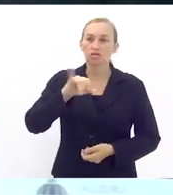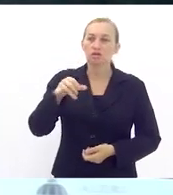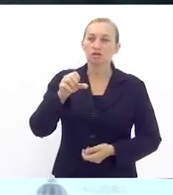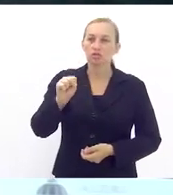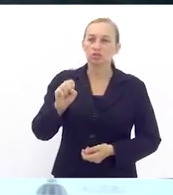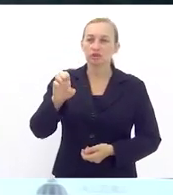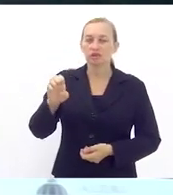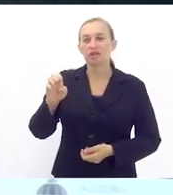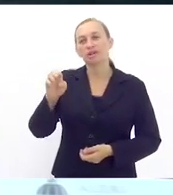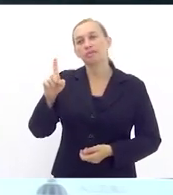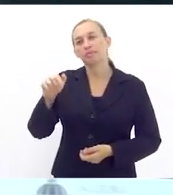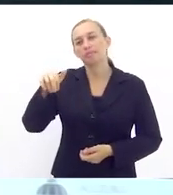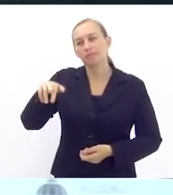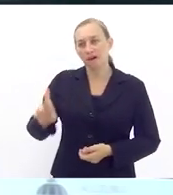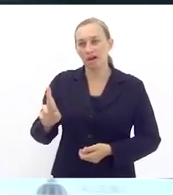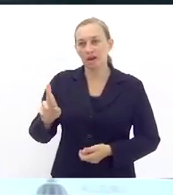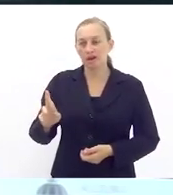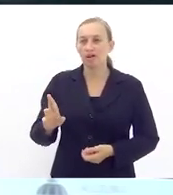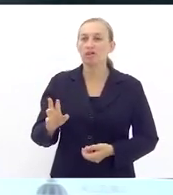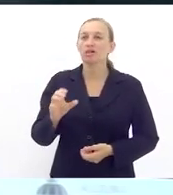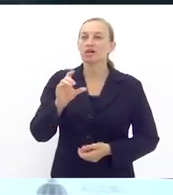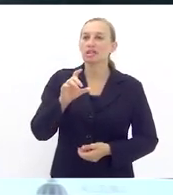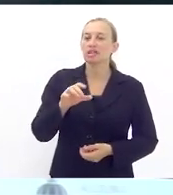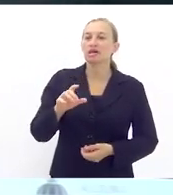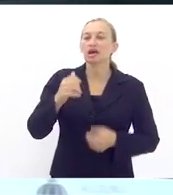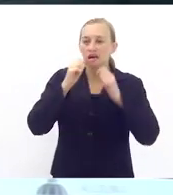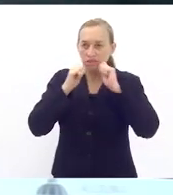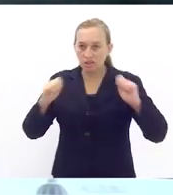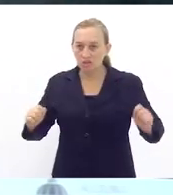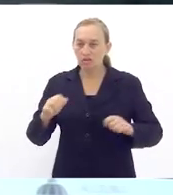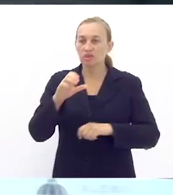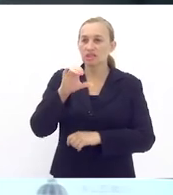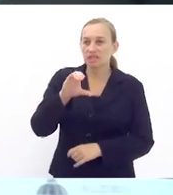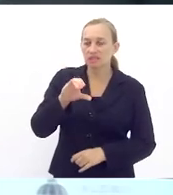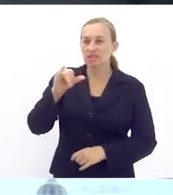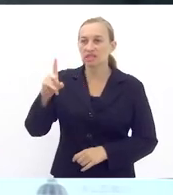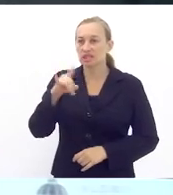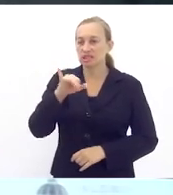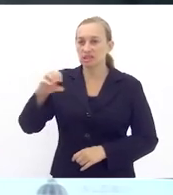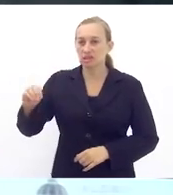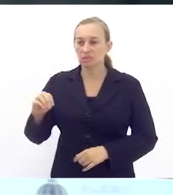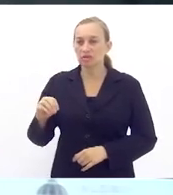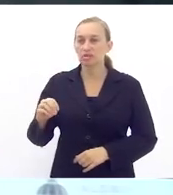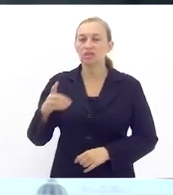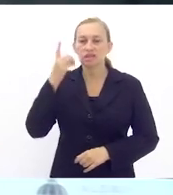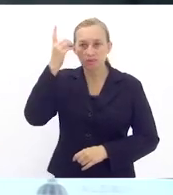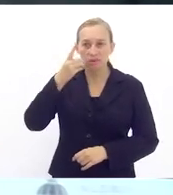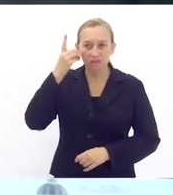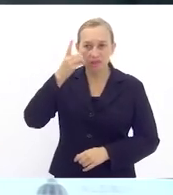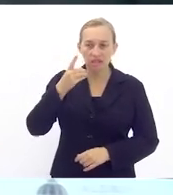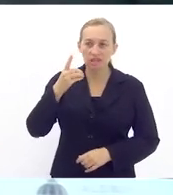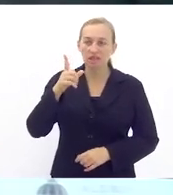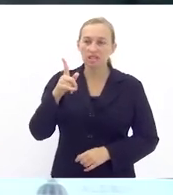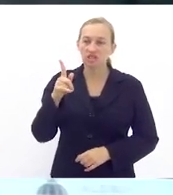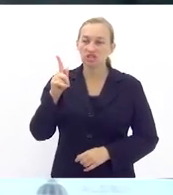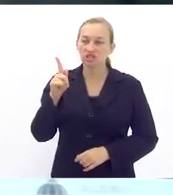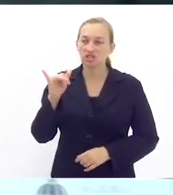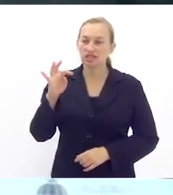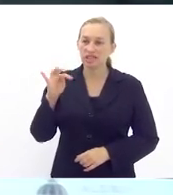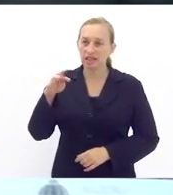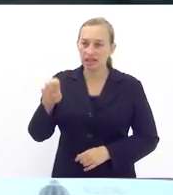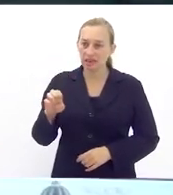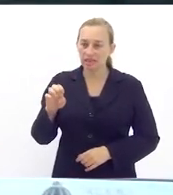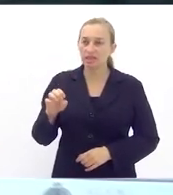o Cícero Lisboa que assessor da deputada Gisele Monteiro a sua Helena